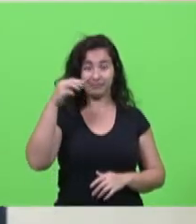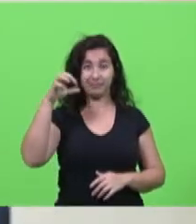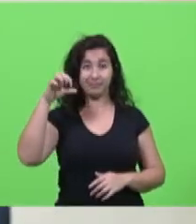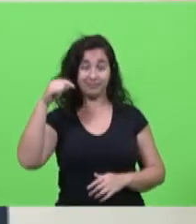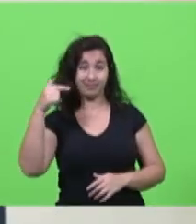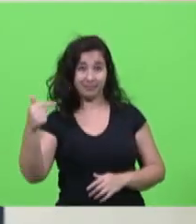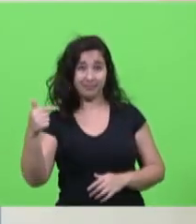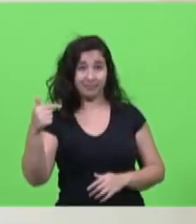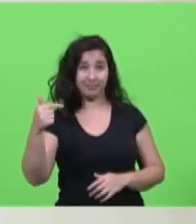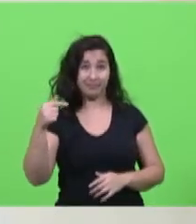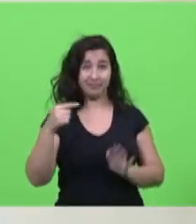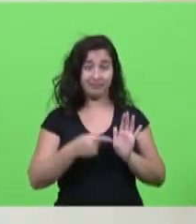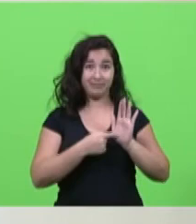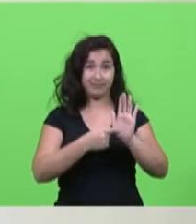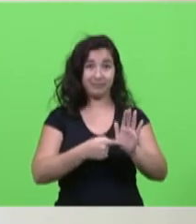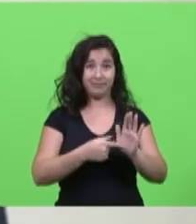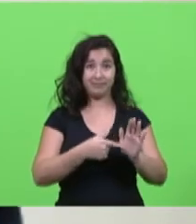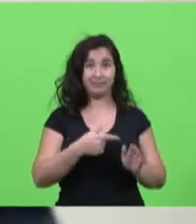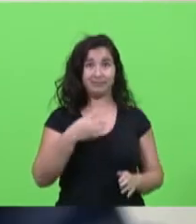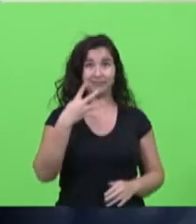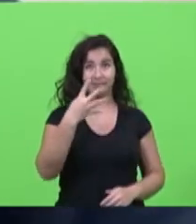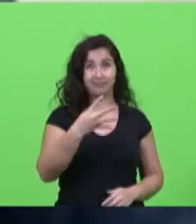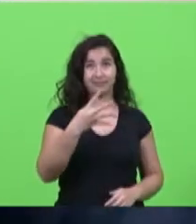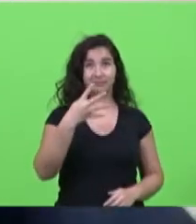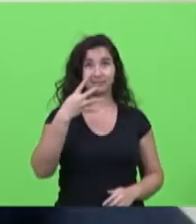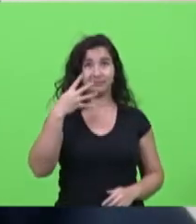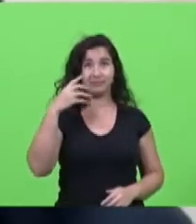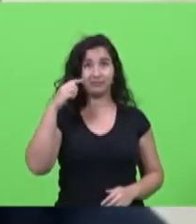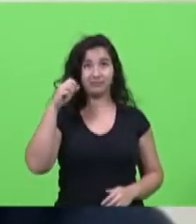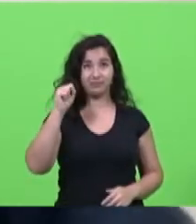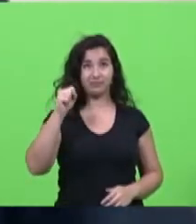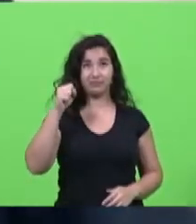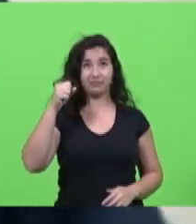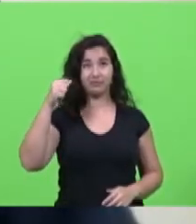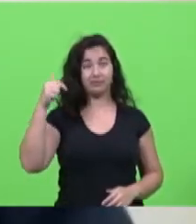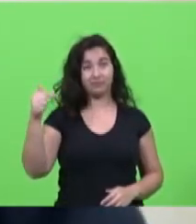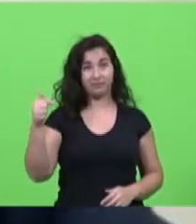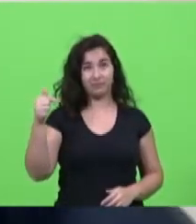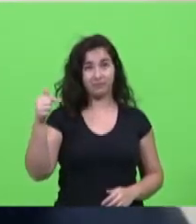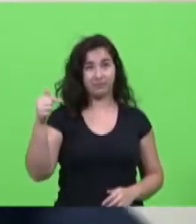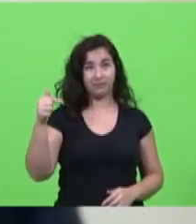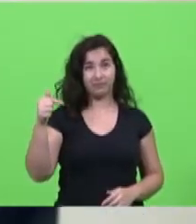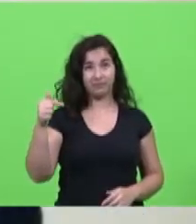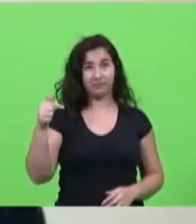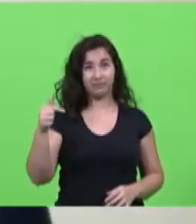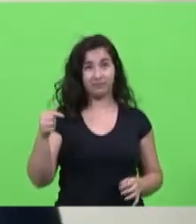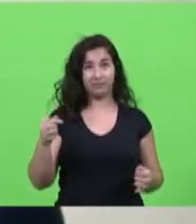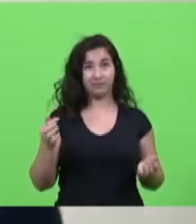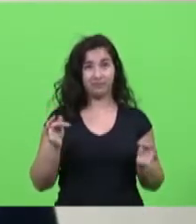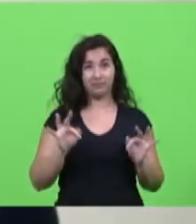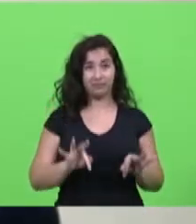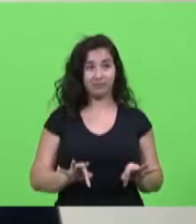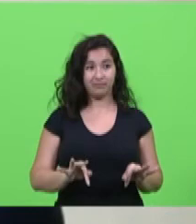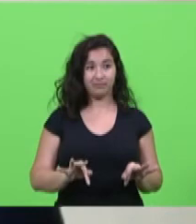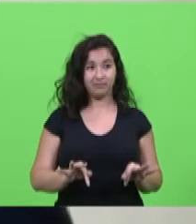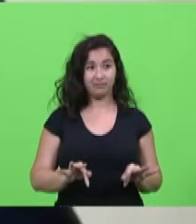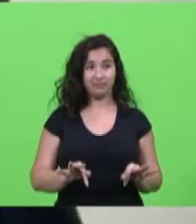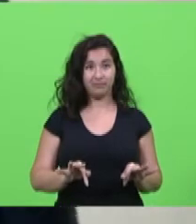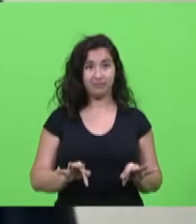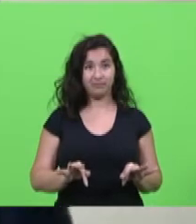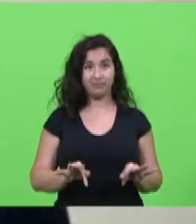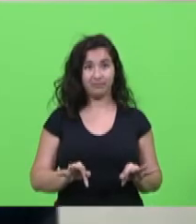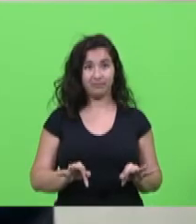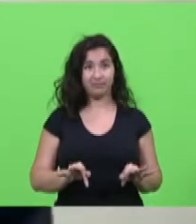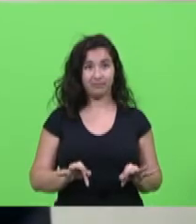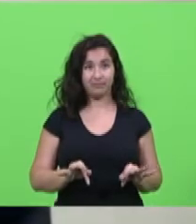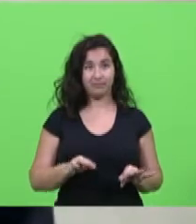Indicações de número 483 a 487. Encerrada a ordem pela do ordem, dia. Senhor presidente, tem um requerimento, deputada